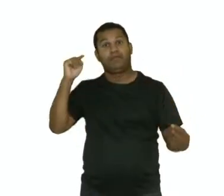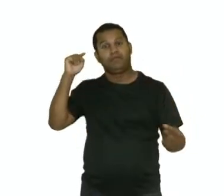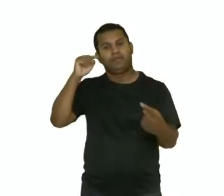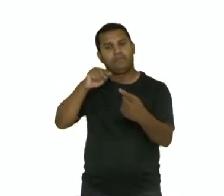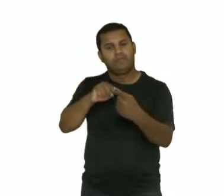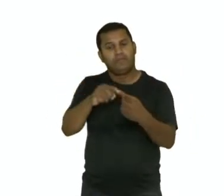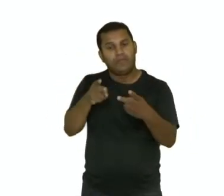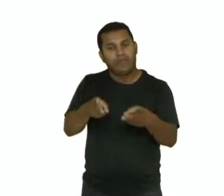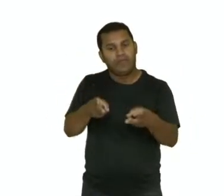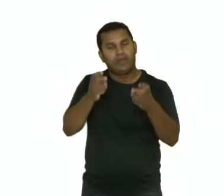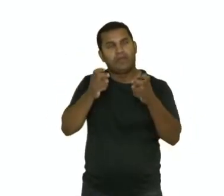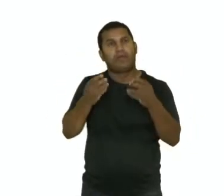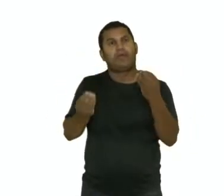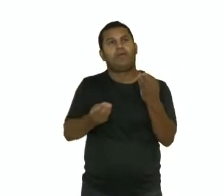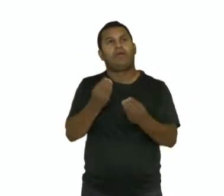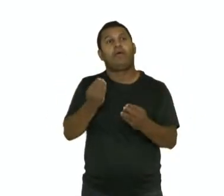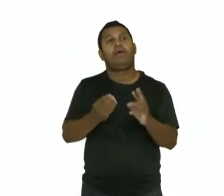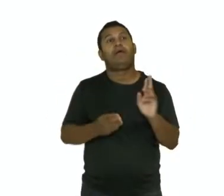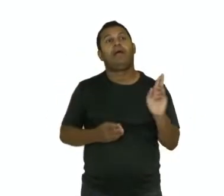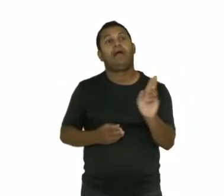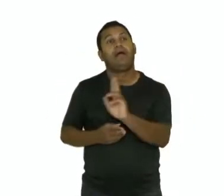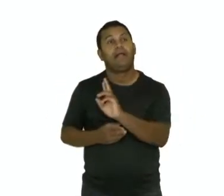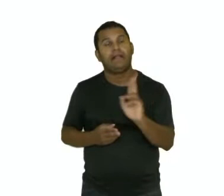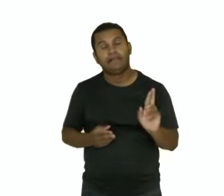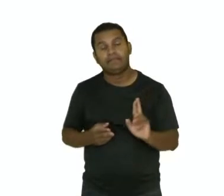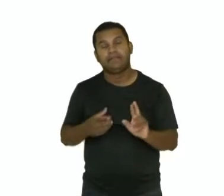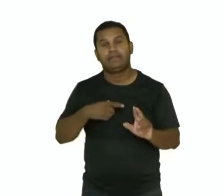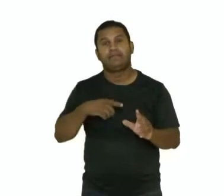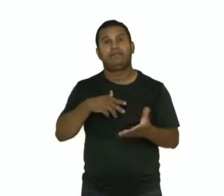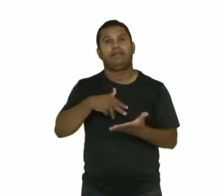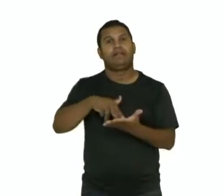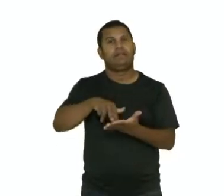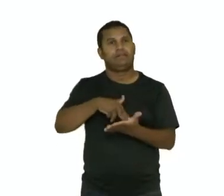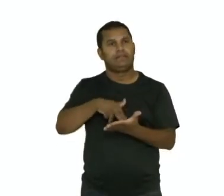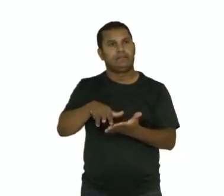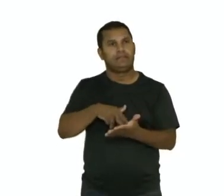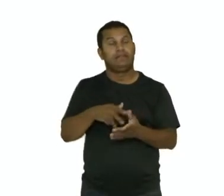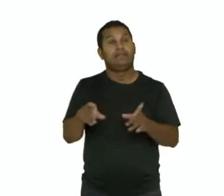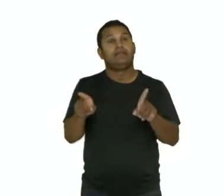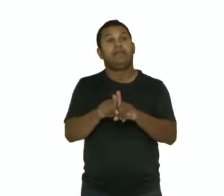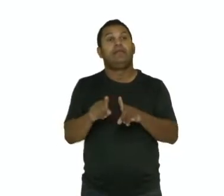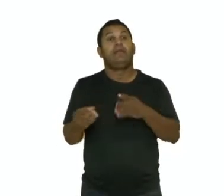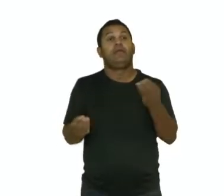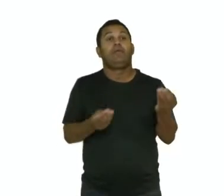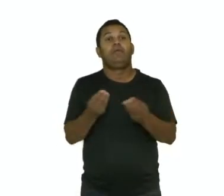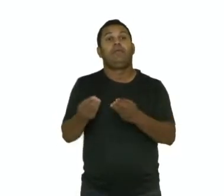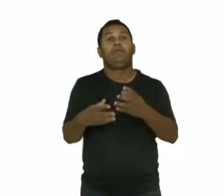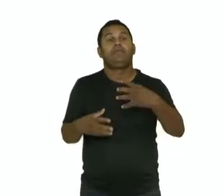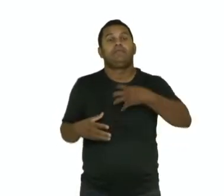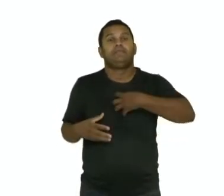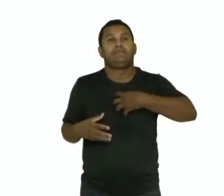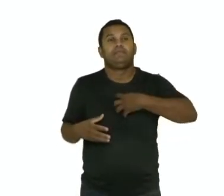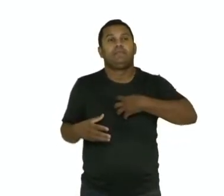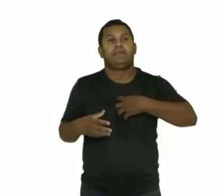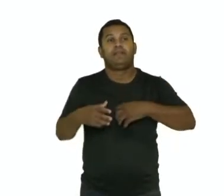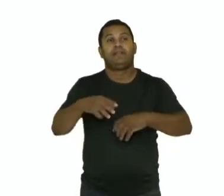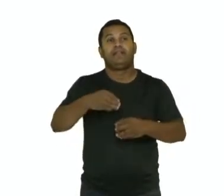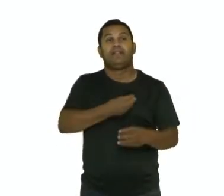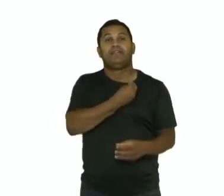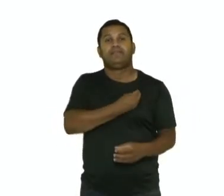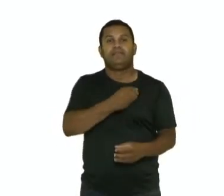dança, ritmo e expressividade e como essas relações funcionam nas formas representativas do mambo e